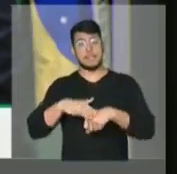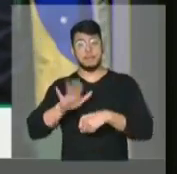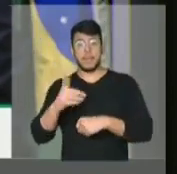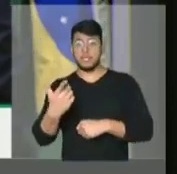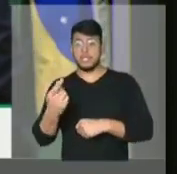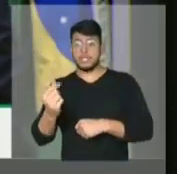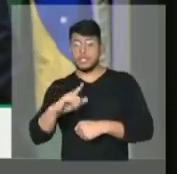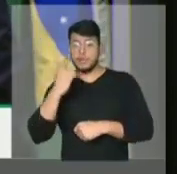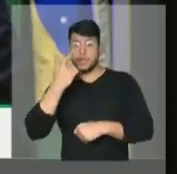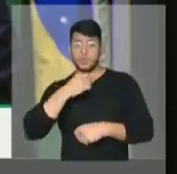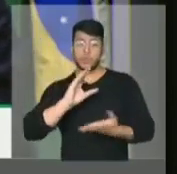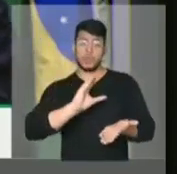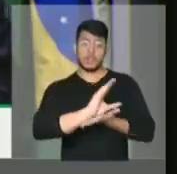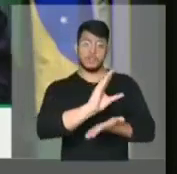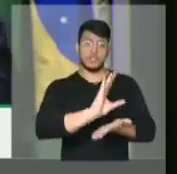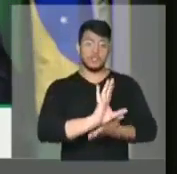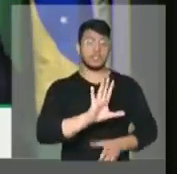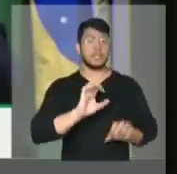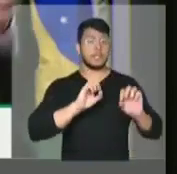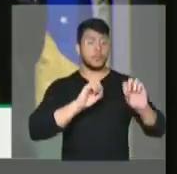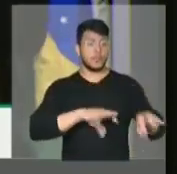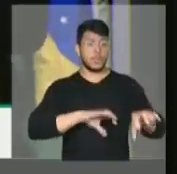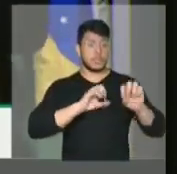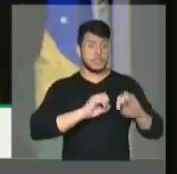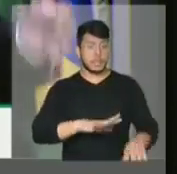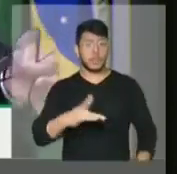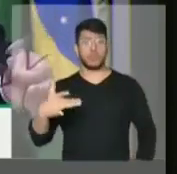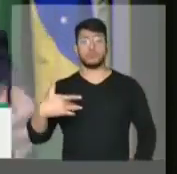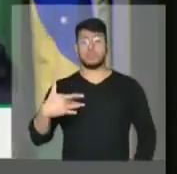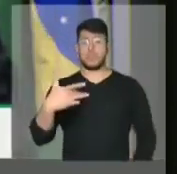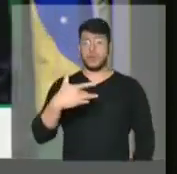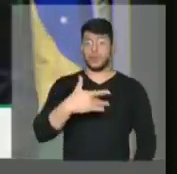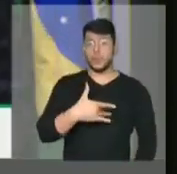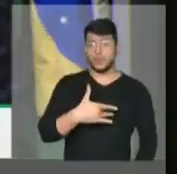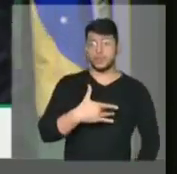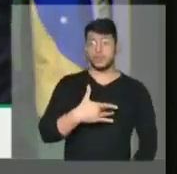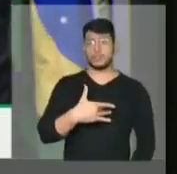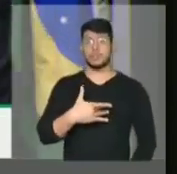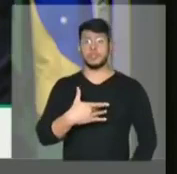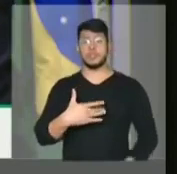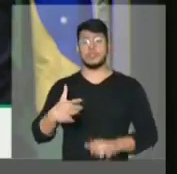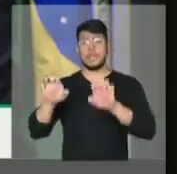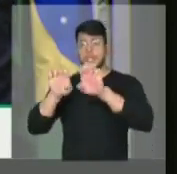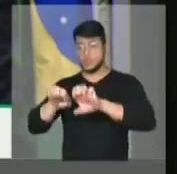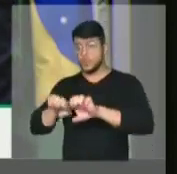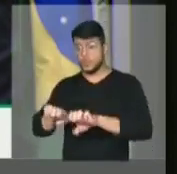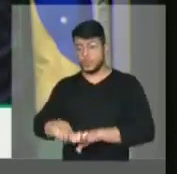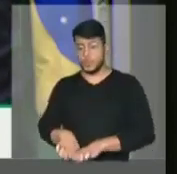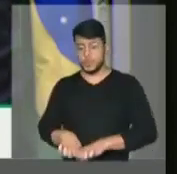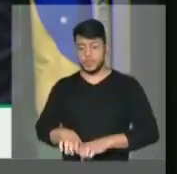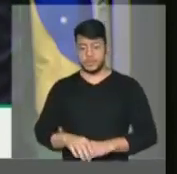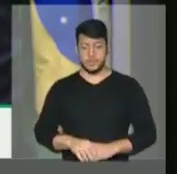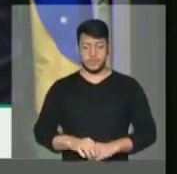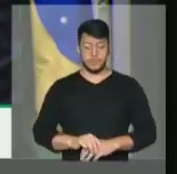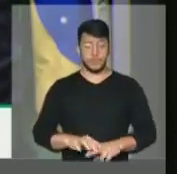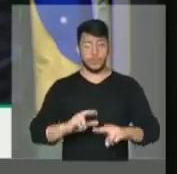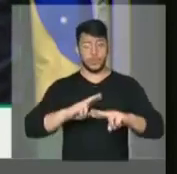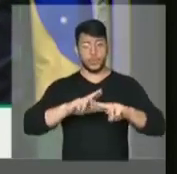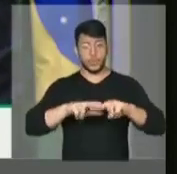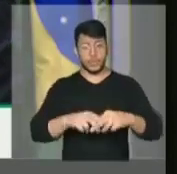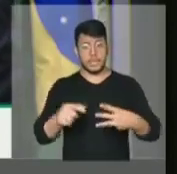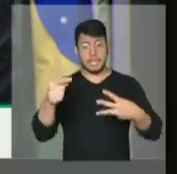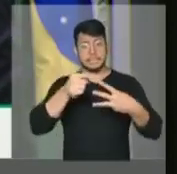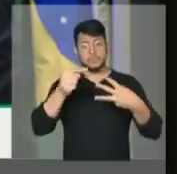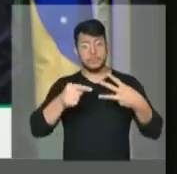gente possa investir na educação, possa investir na saúde, possa investir na infraestrutura, que são